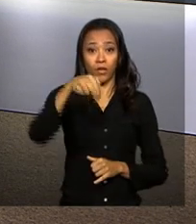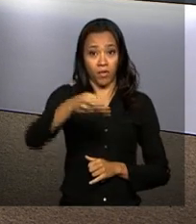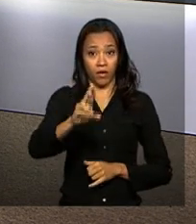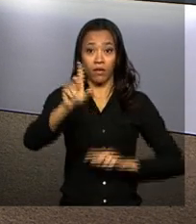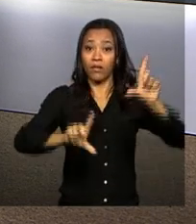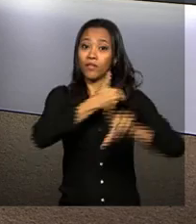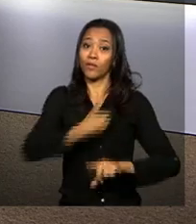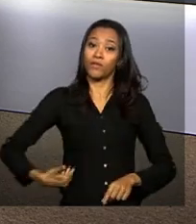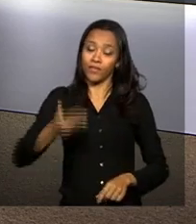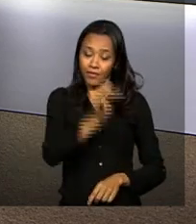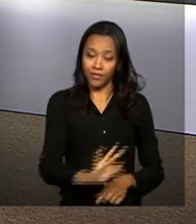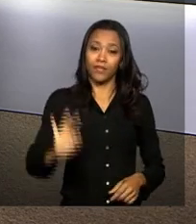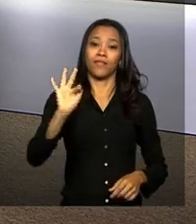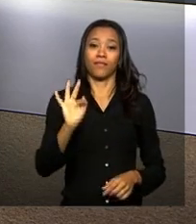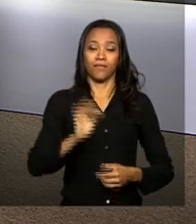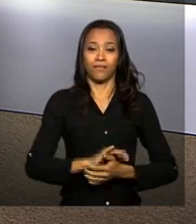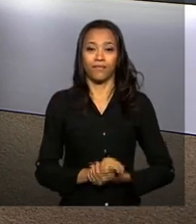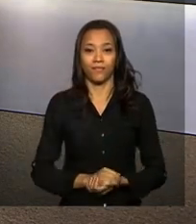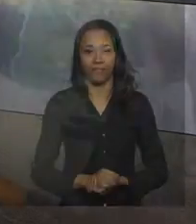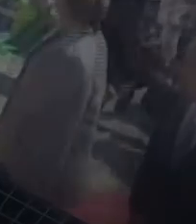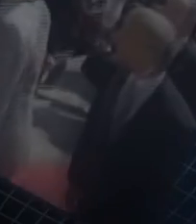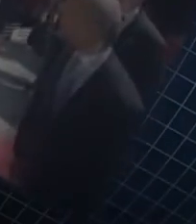nbr a tv do governo federal